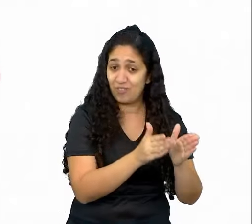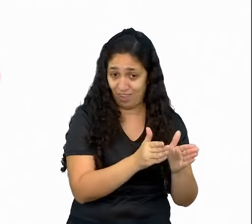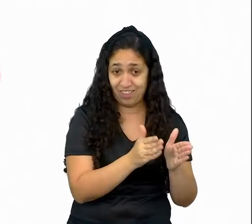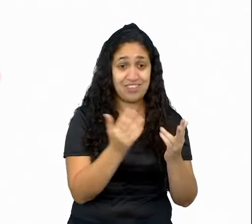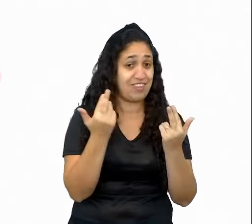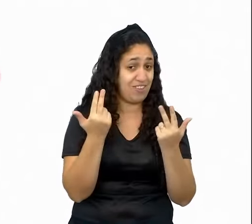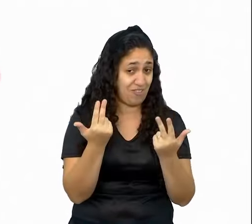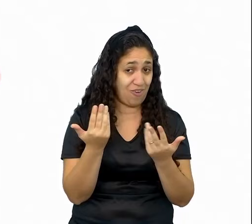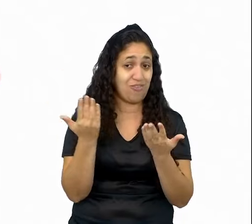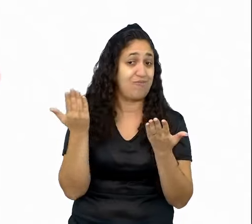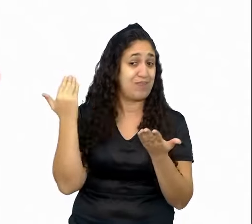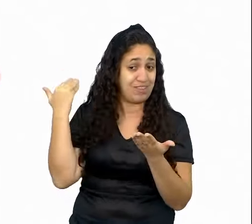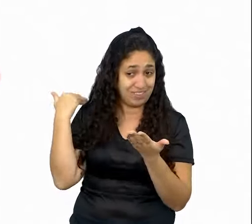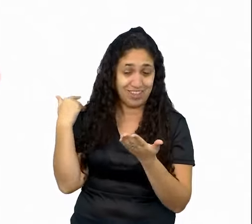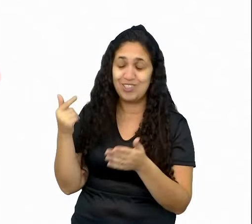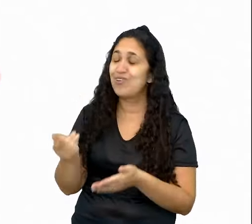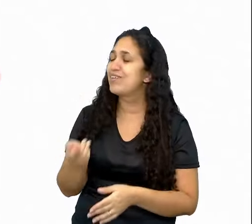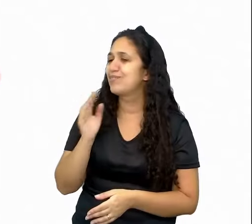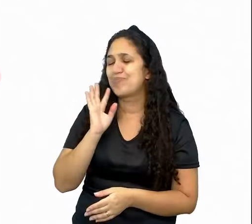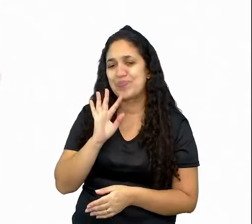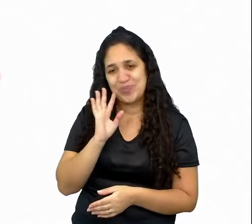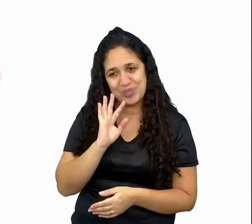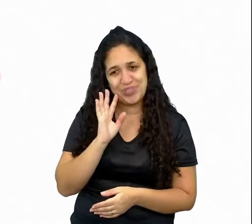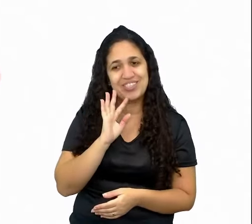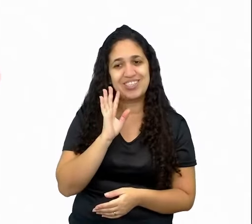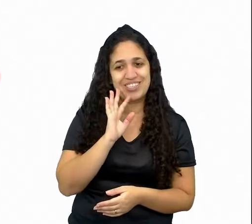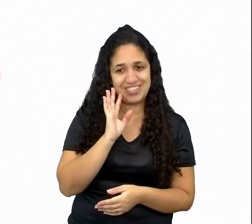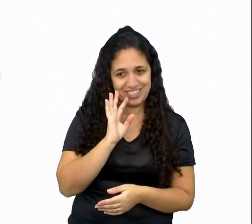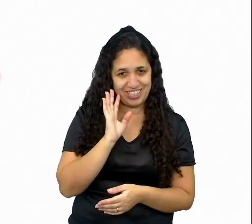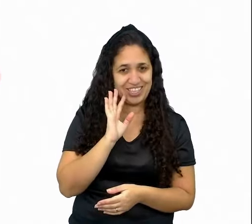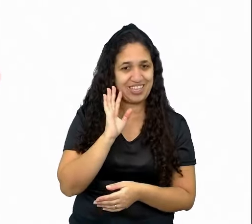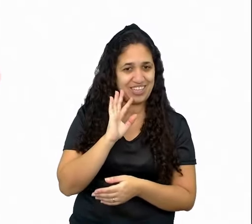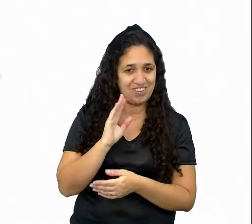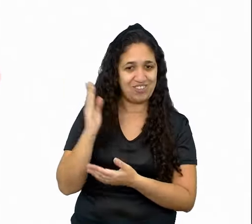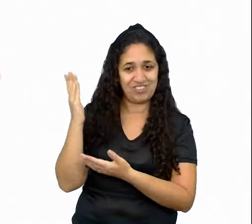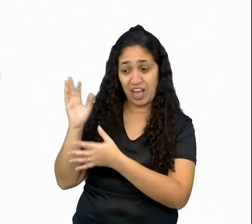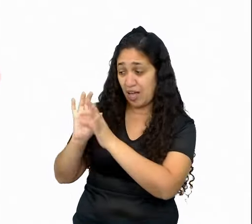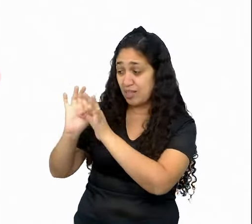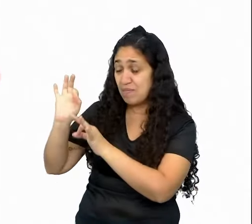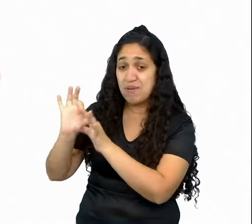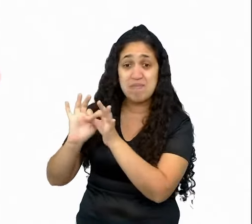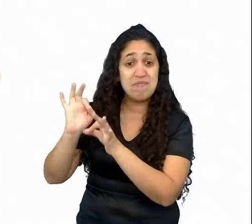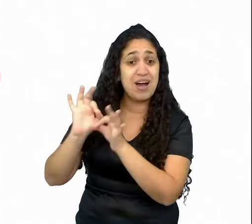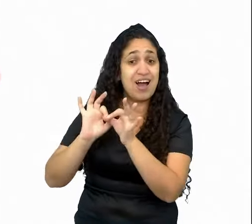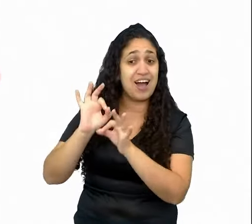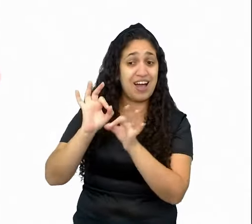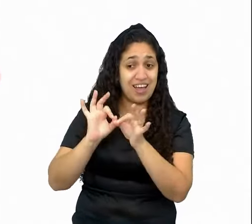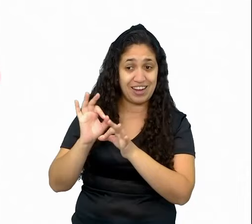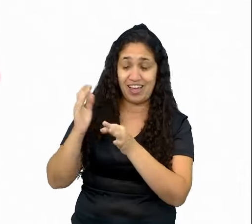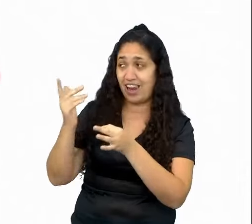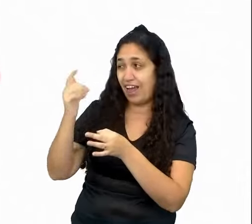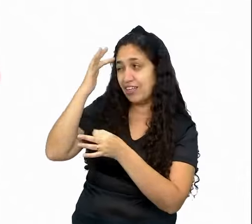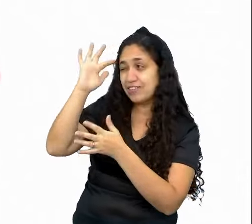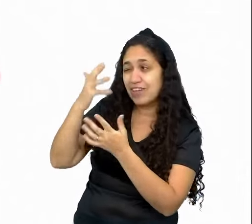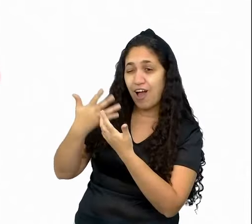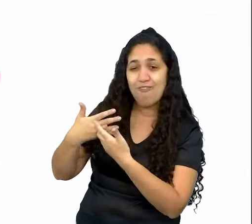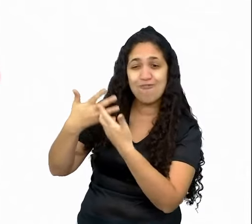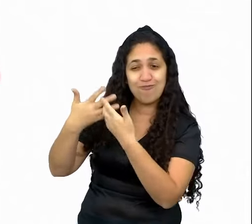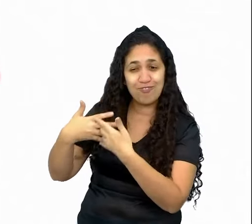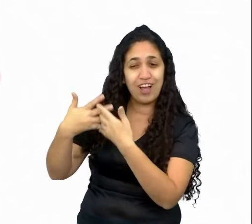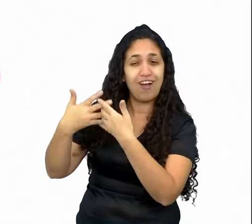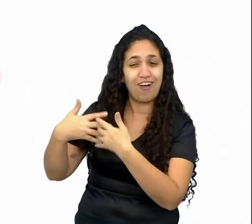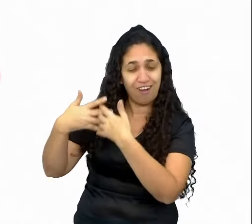essa sequência está bem bacana, como o elaborador ele traz para a gente algumas reflexões,